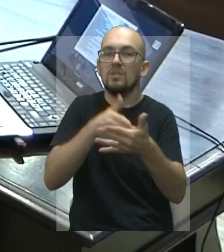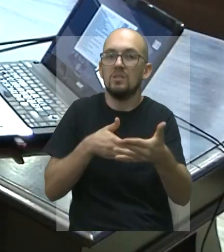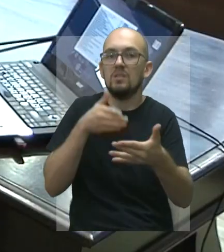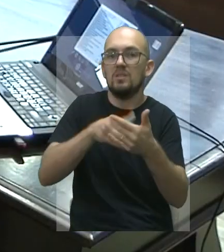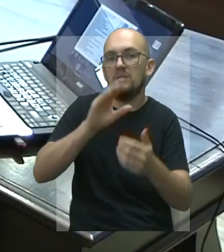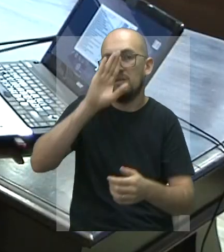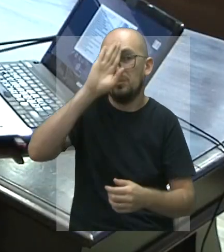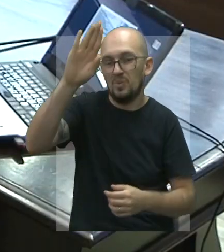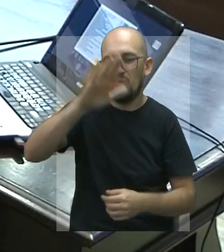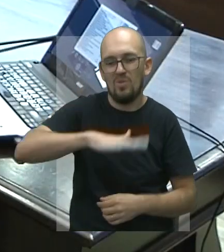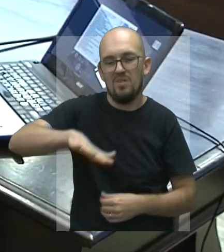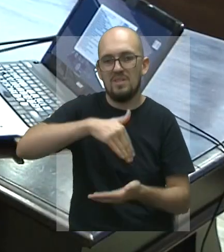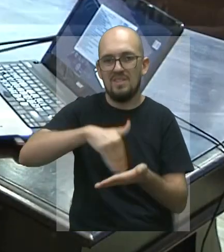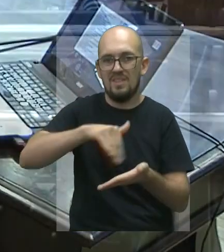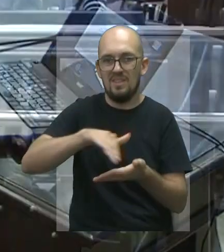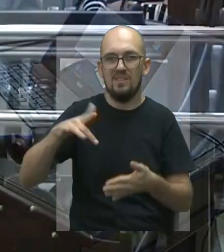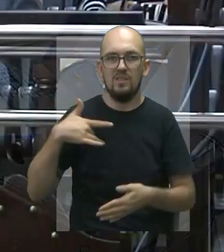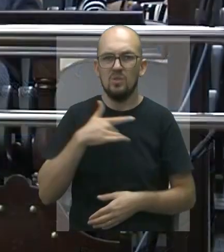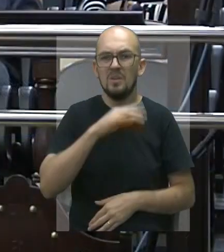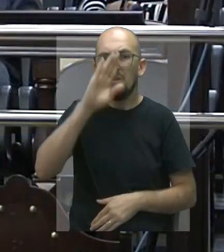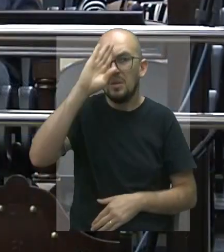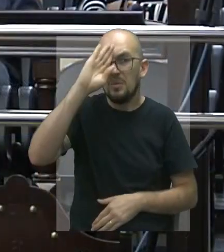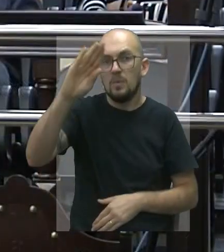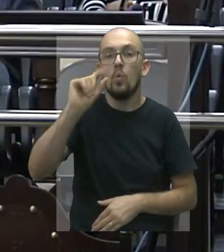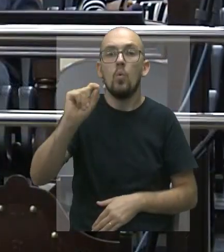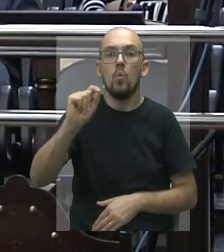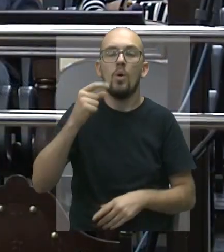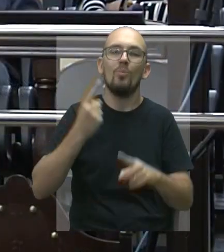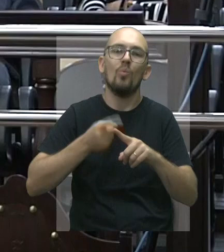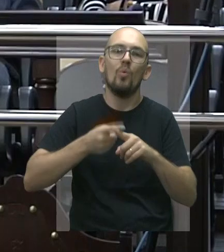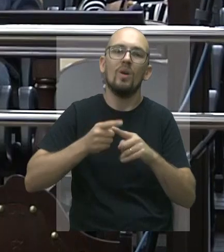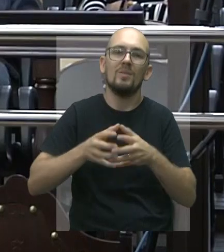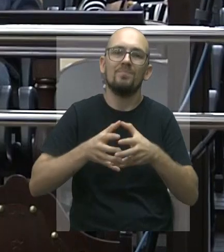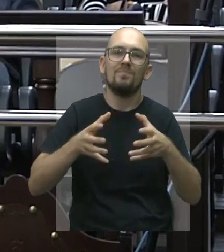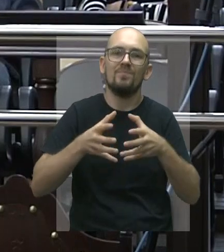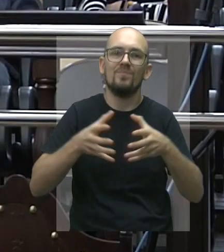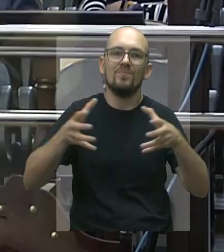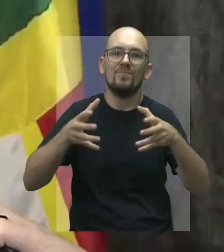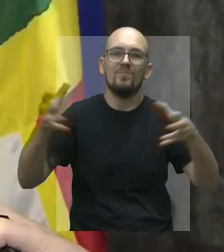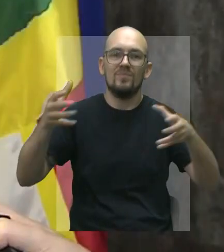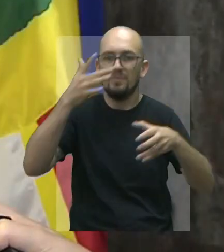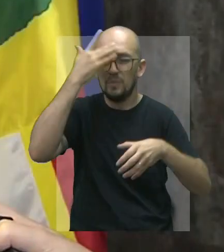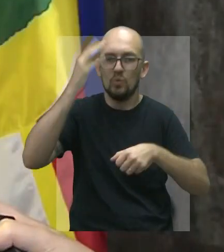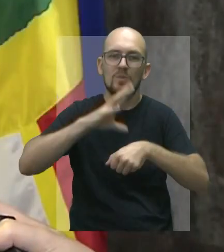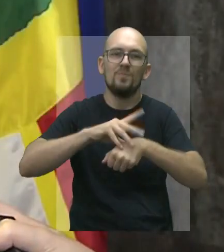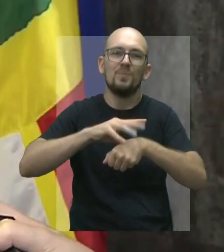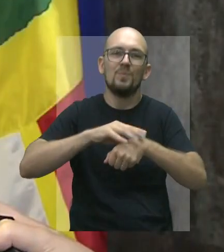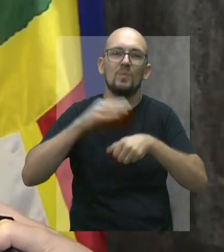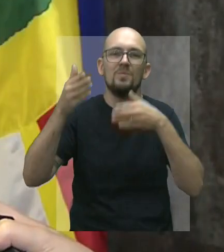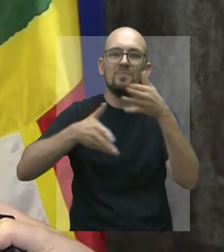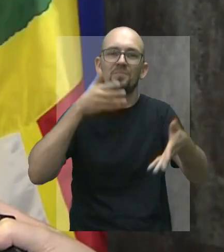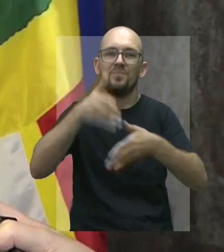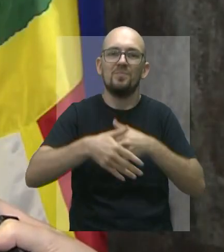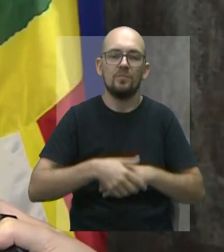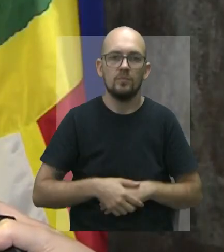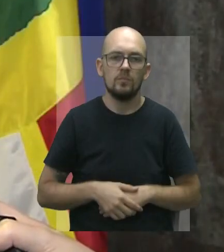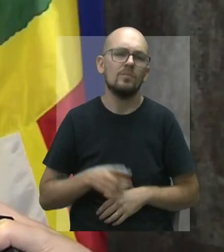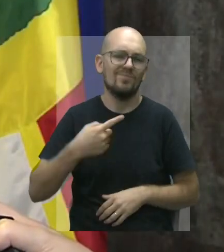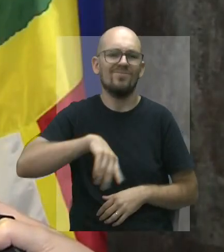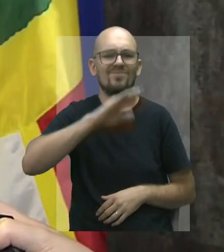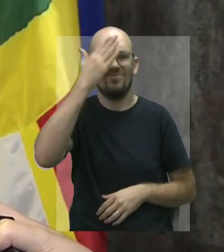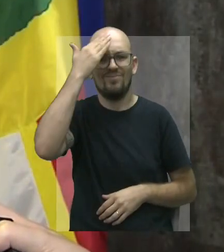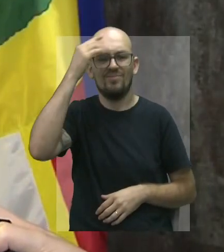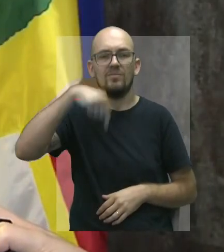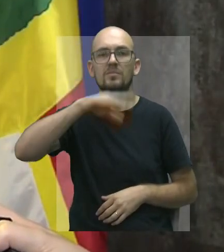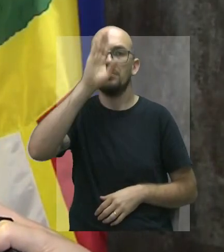pela pasta, principalmente devido ao crescimento da demanda de pacientes. A gente sabe que o país passa por uma